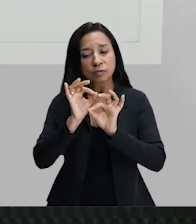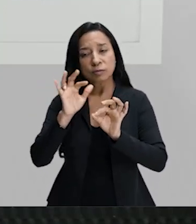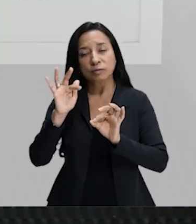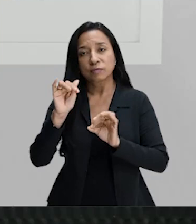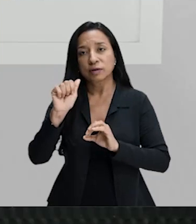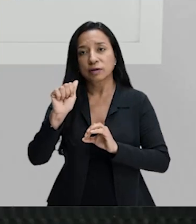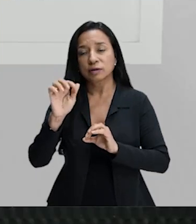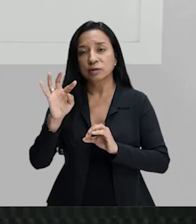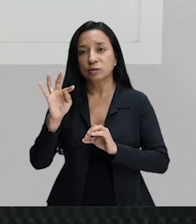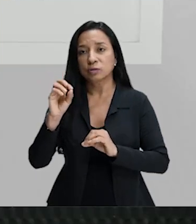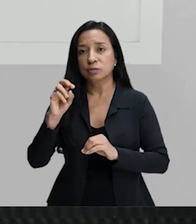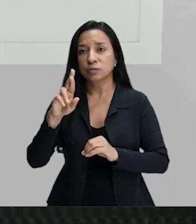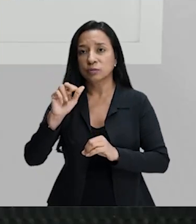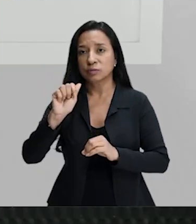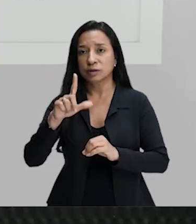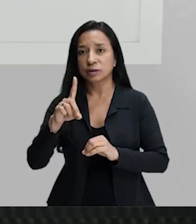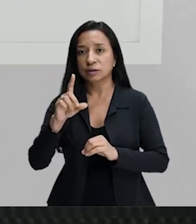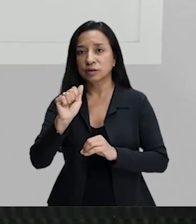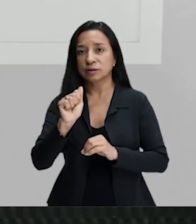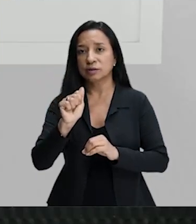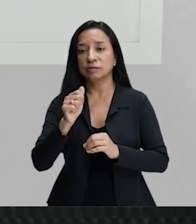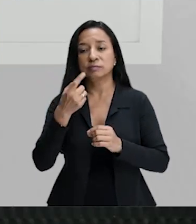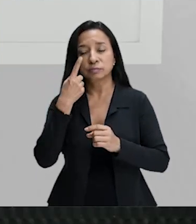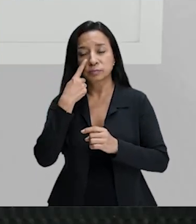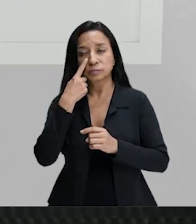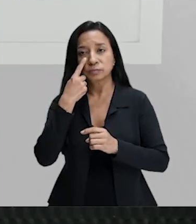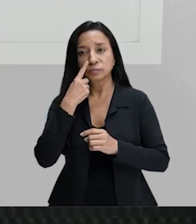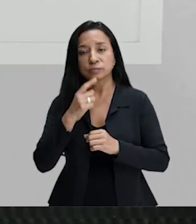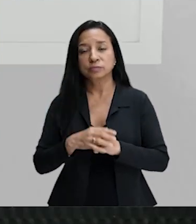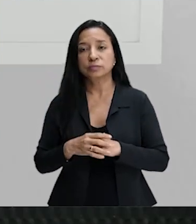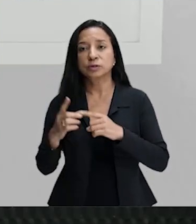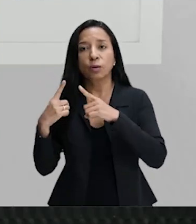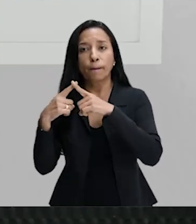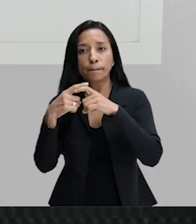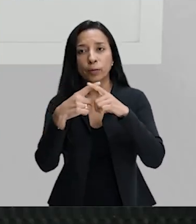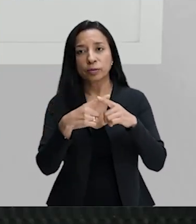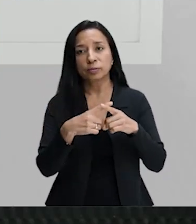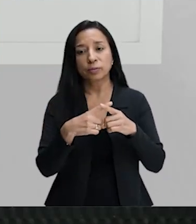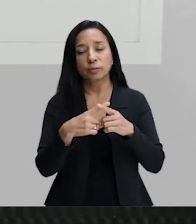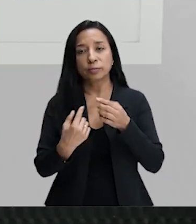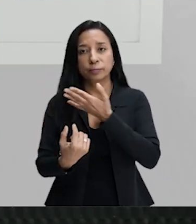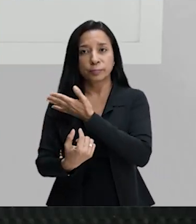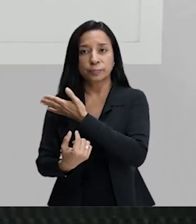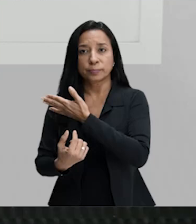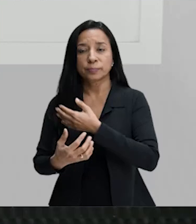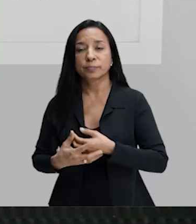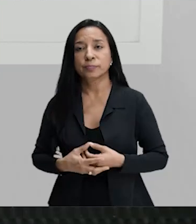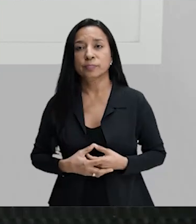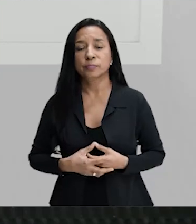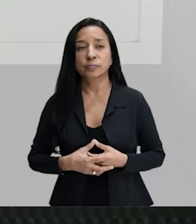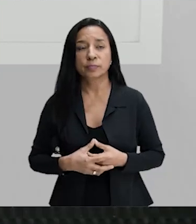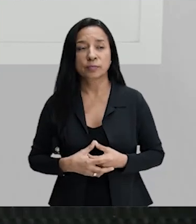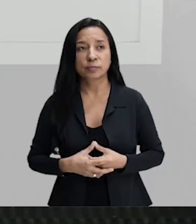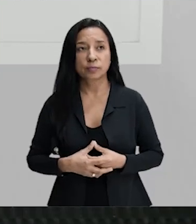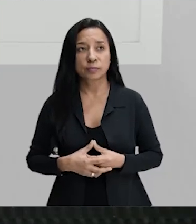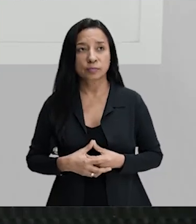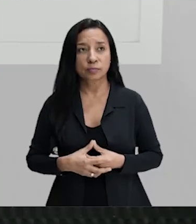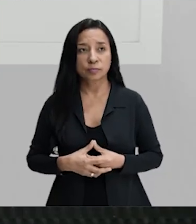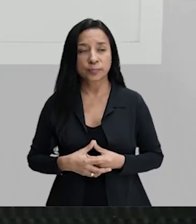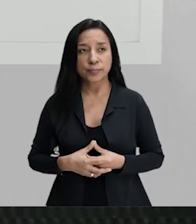fatorada. Olha só. Esse polinômio aqui, ó. Veja os polinômios.